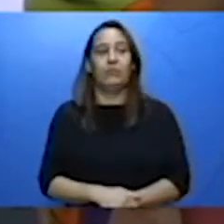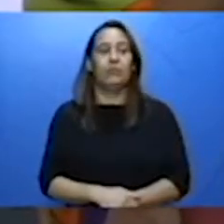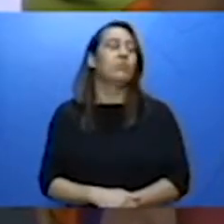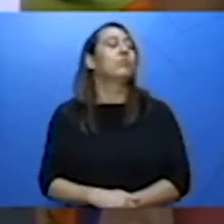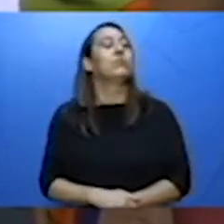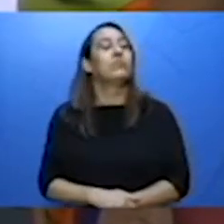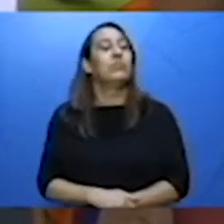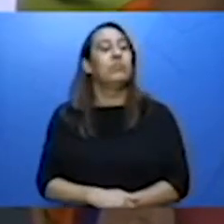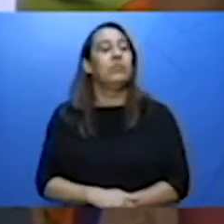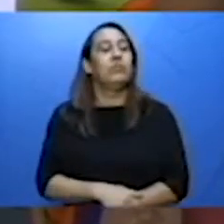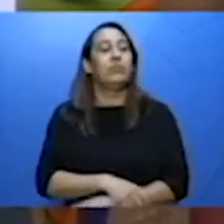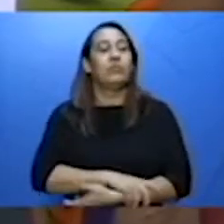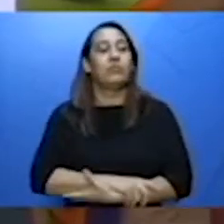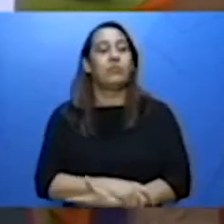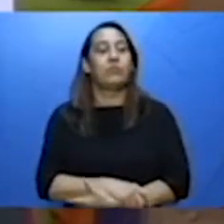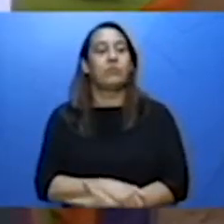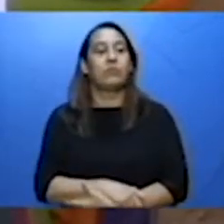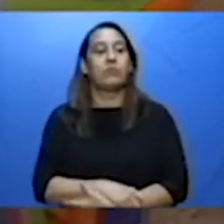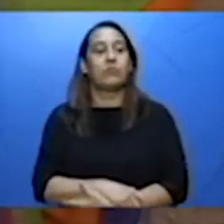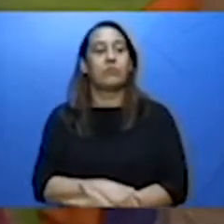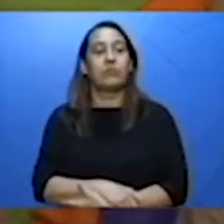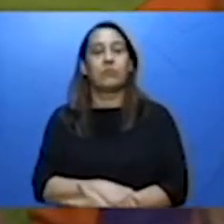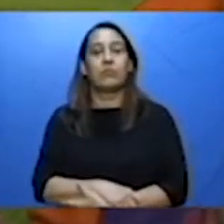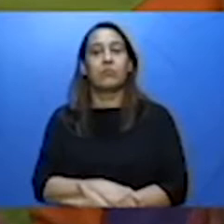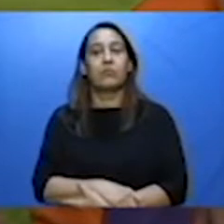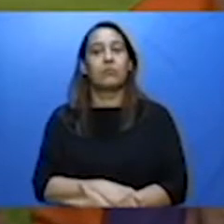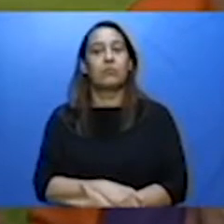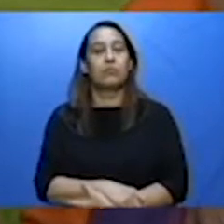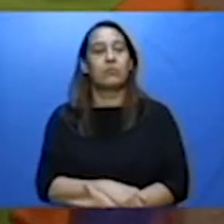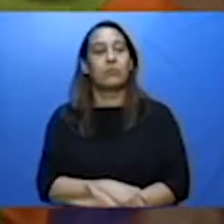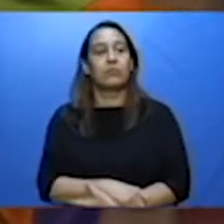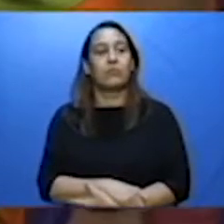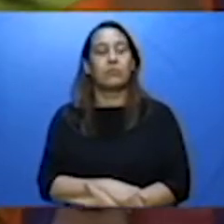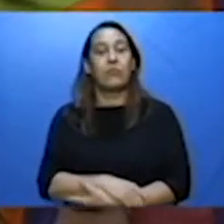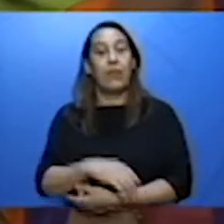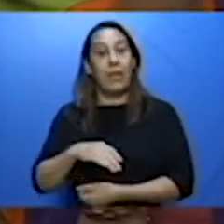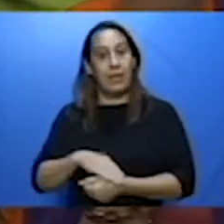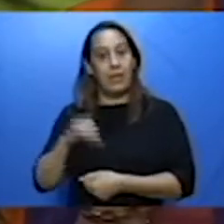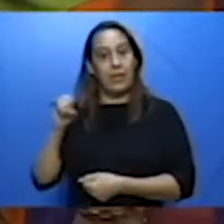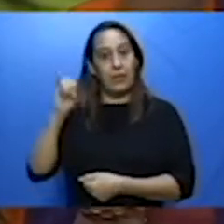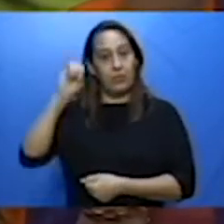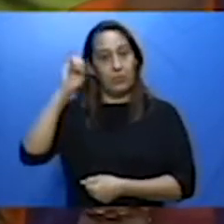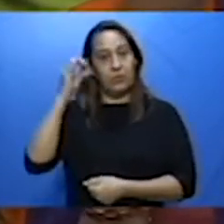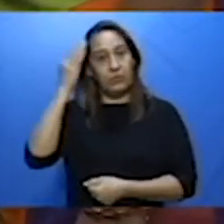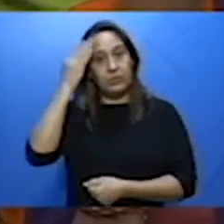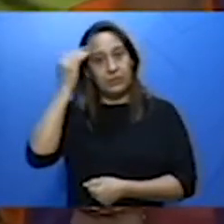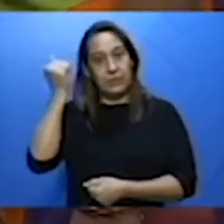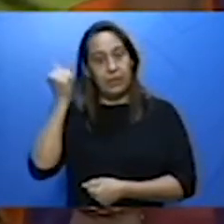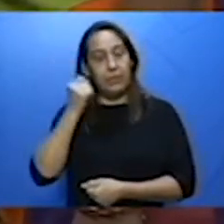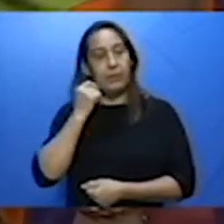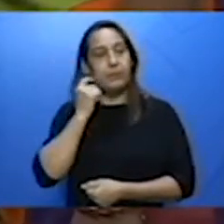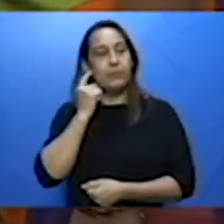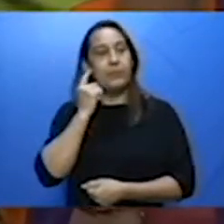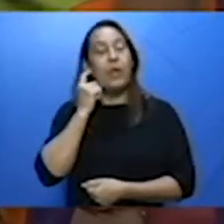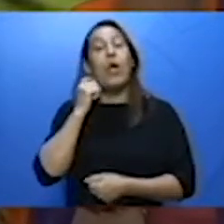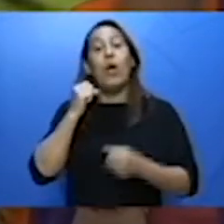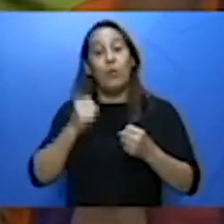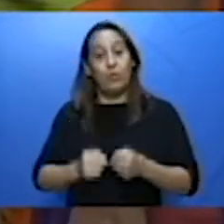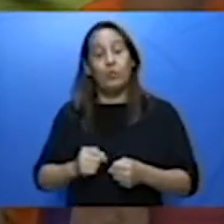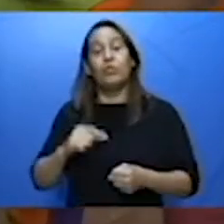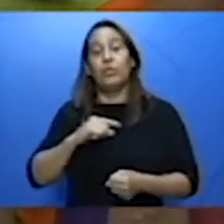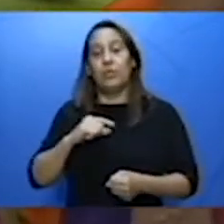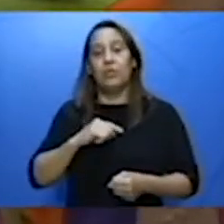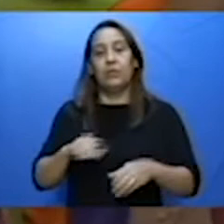lado são as minhas dezenas. Isso é super importante. Se tivesse aqui, ó, mais uma coluninha de